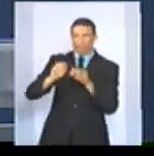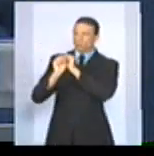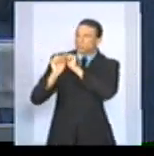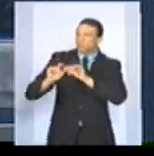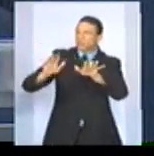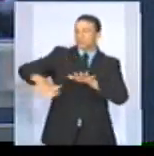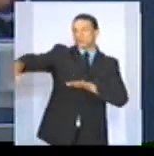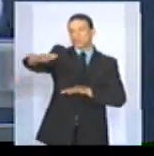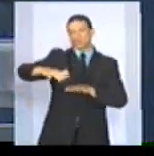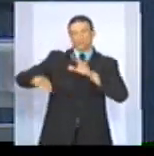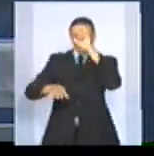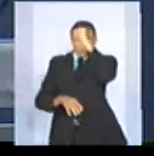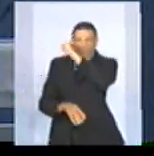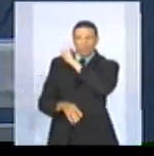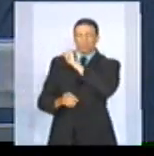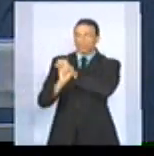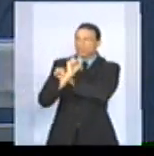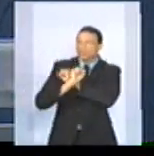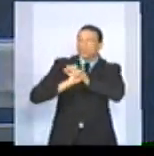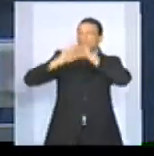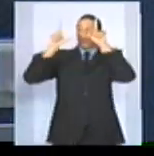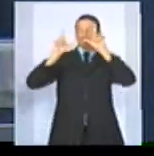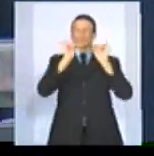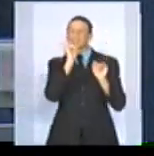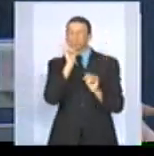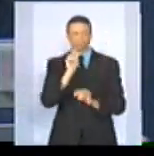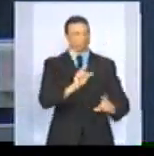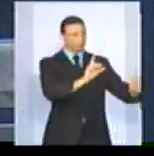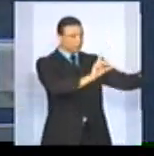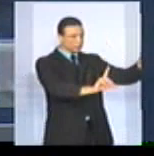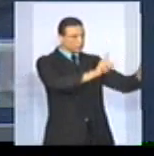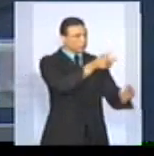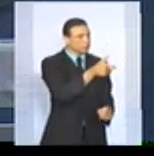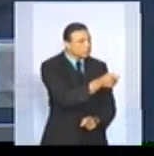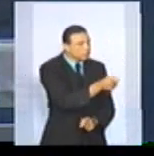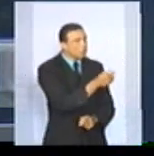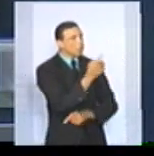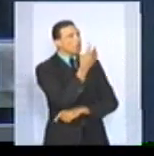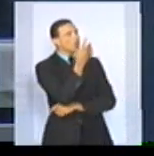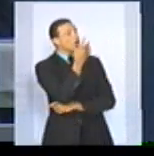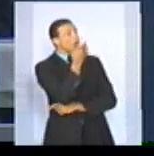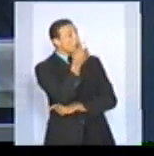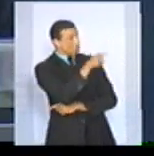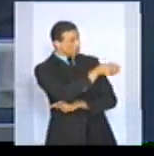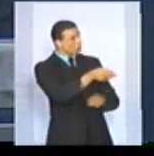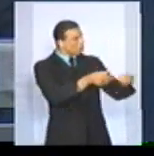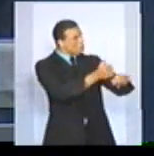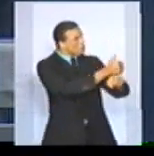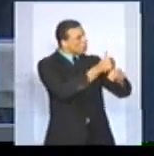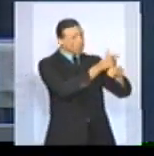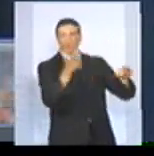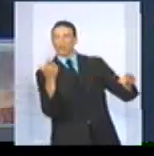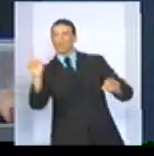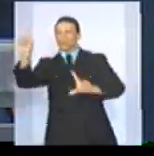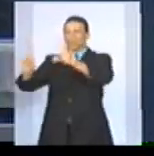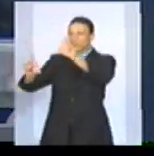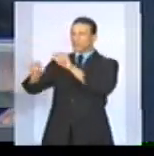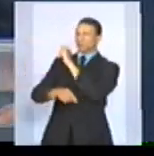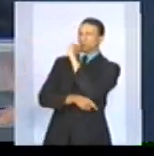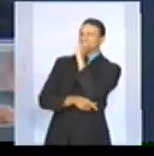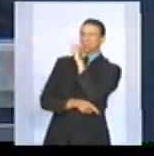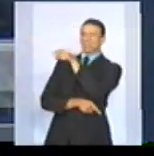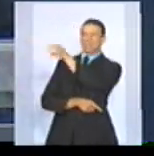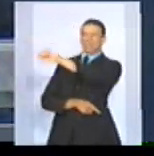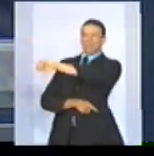leva um cidadão a perceber num programa uma melhora atitude que outro programa o melhor conteúdo quando o programa isso é ruim Talvez